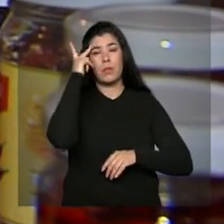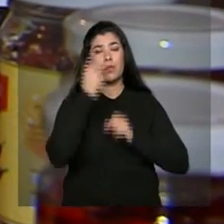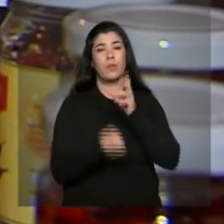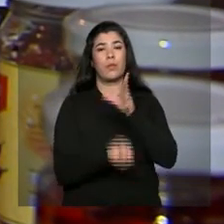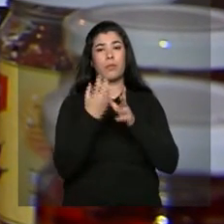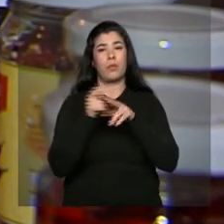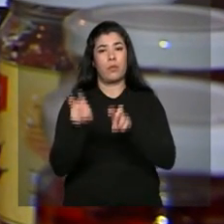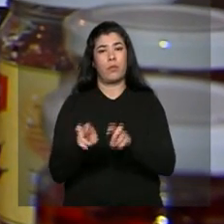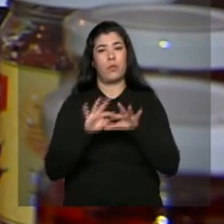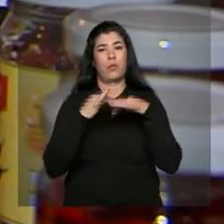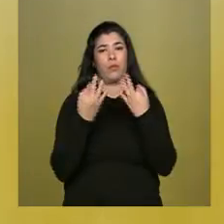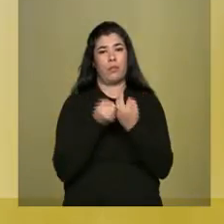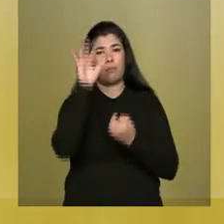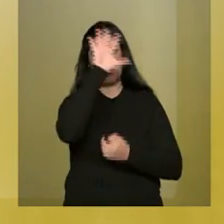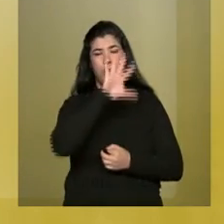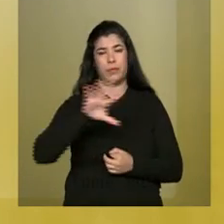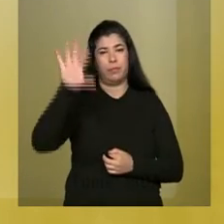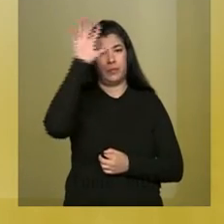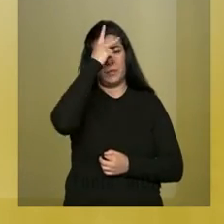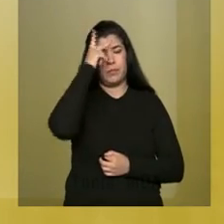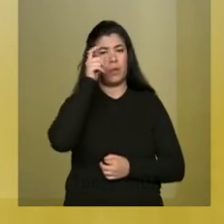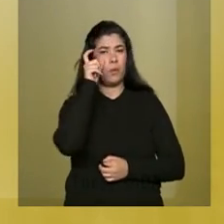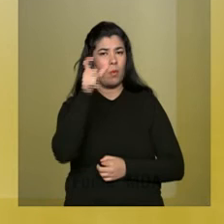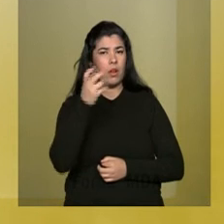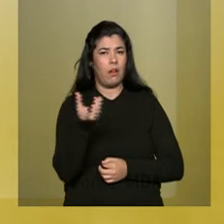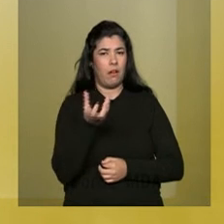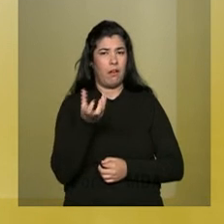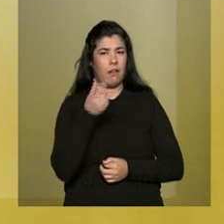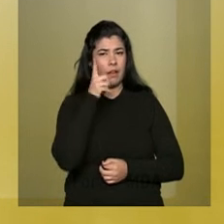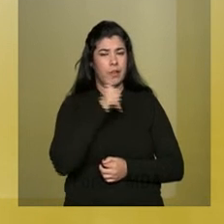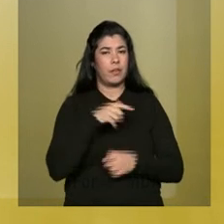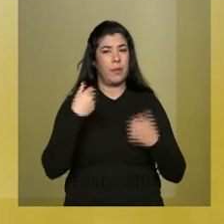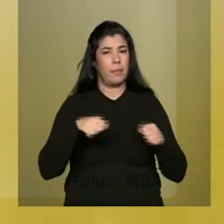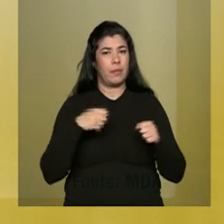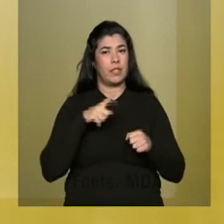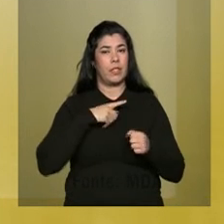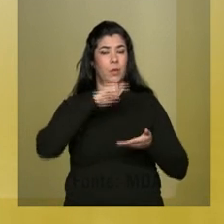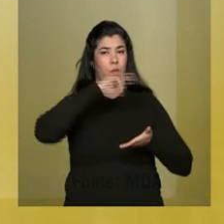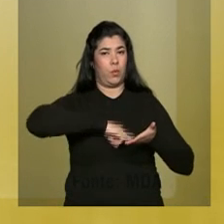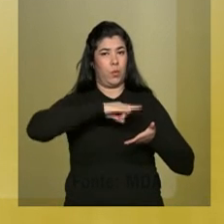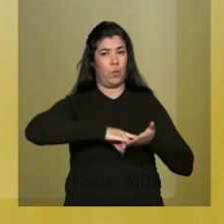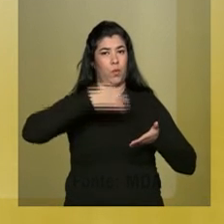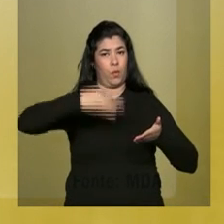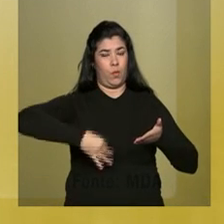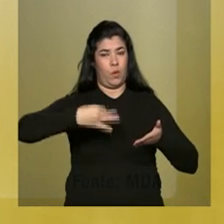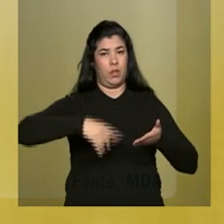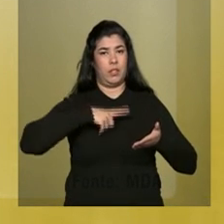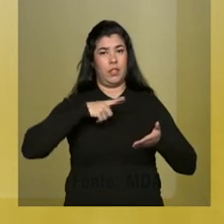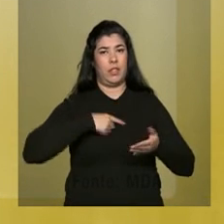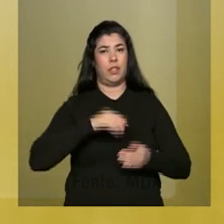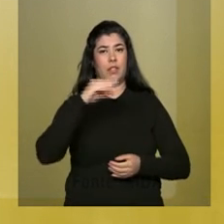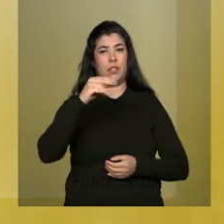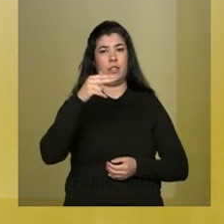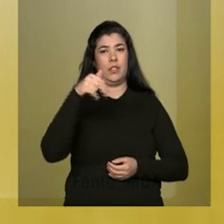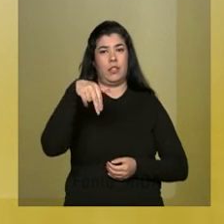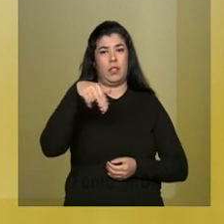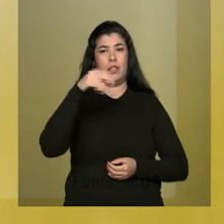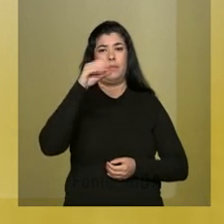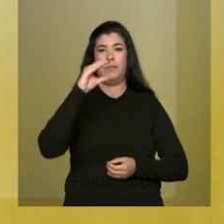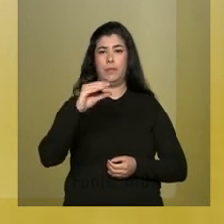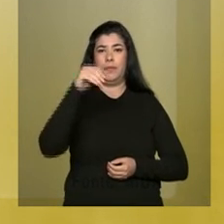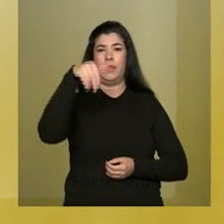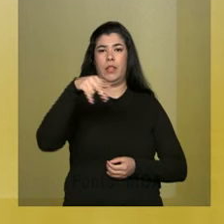produtores familiares no país. Os interessados em ter o selo devem estar com a documentação regular, CNPJ em caso